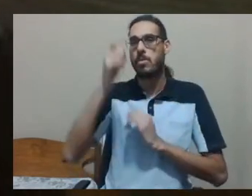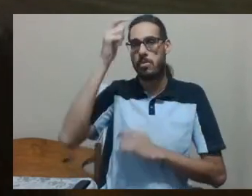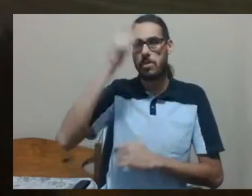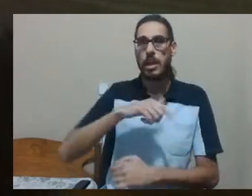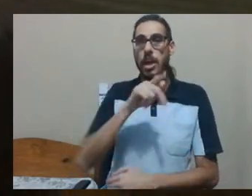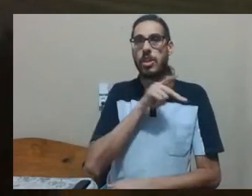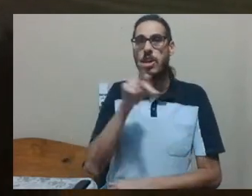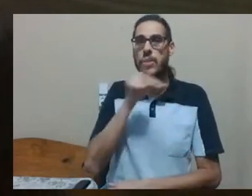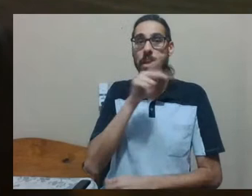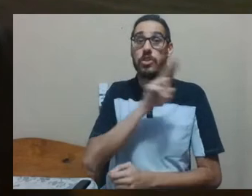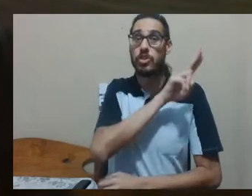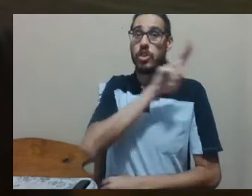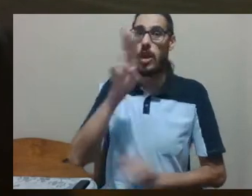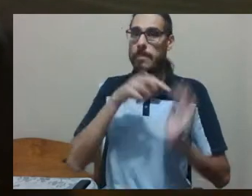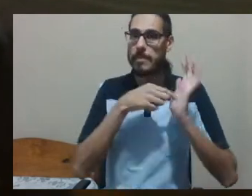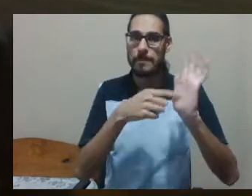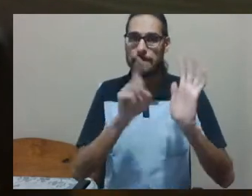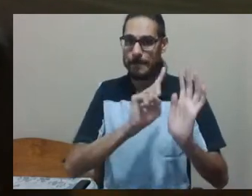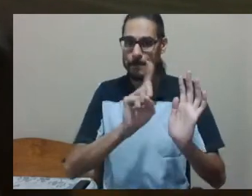no chat.